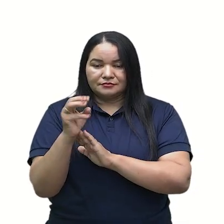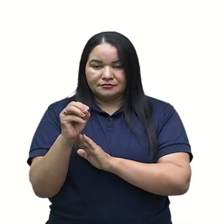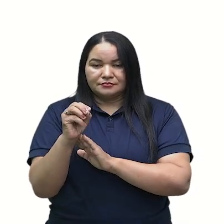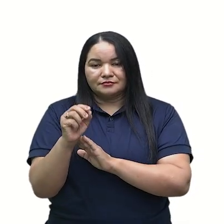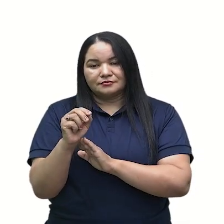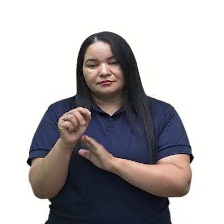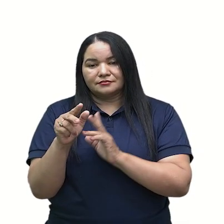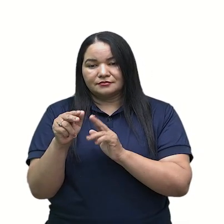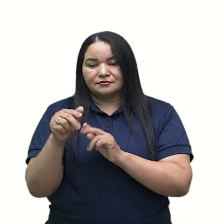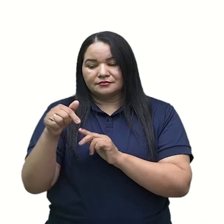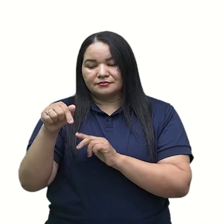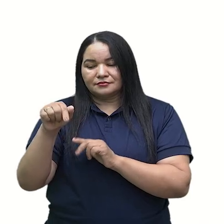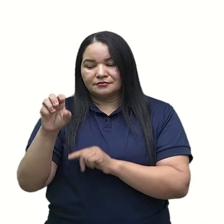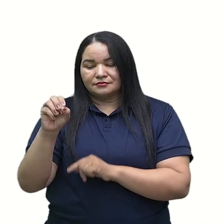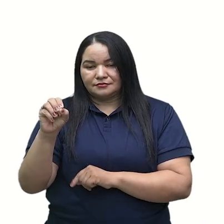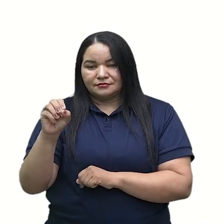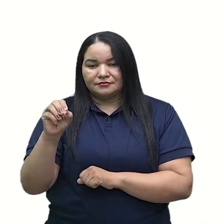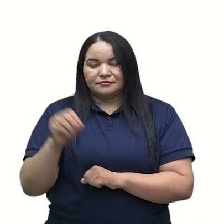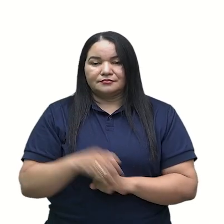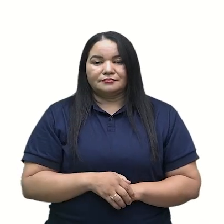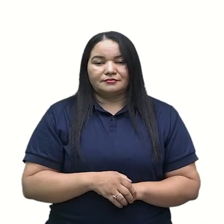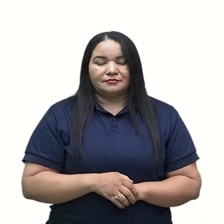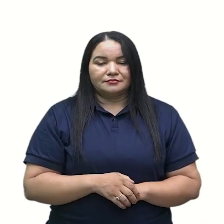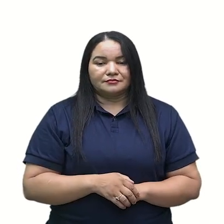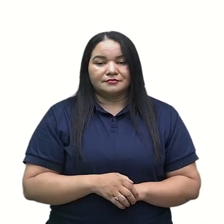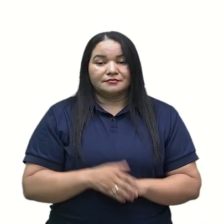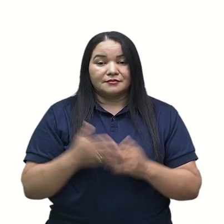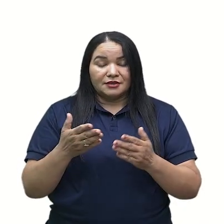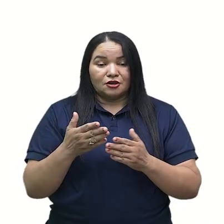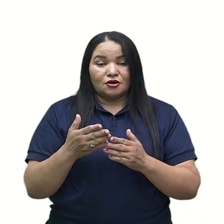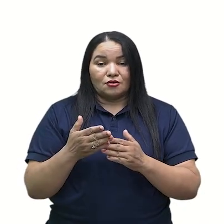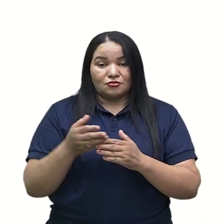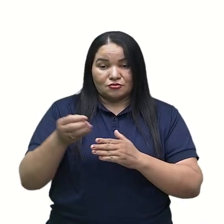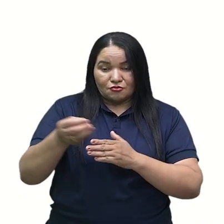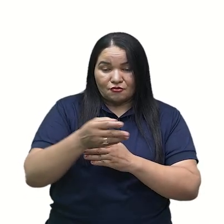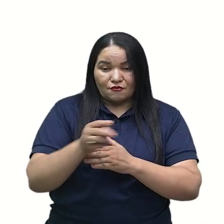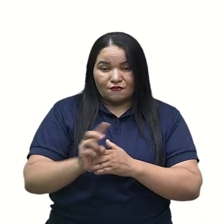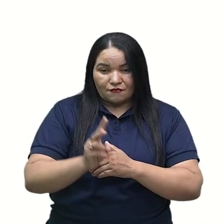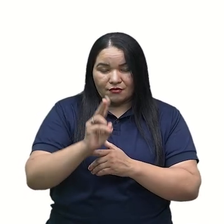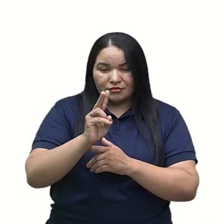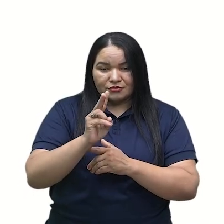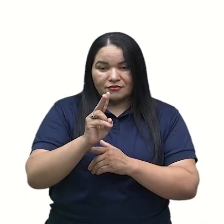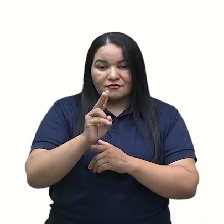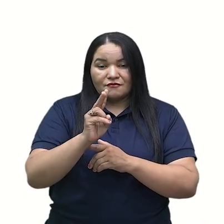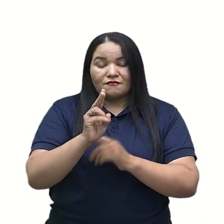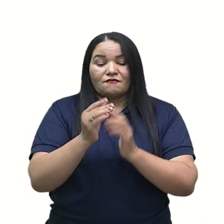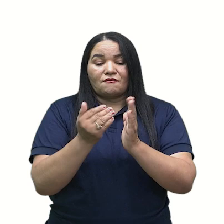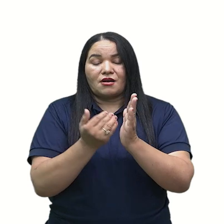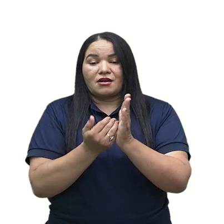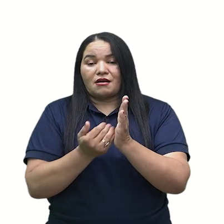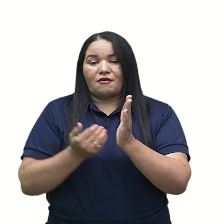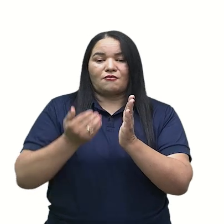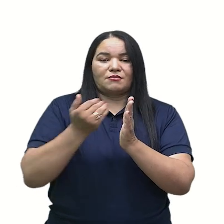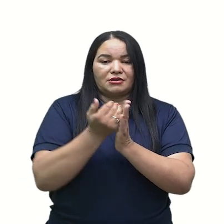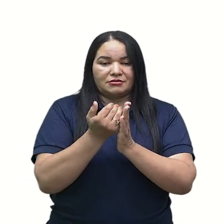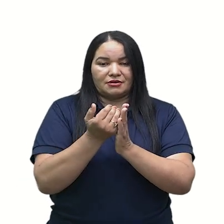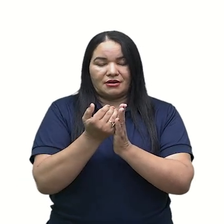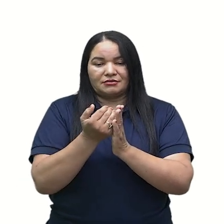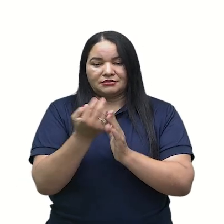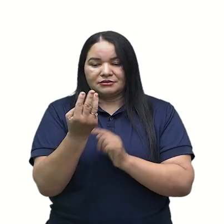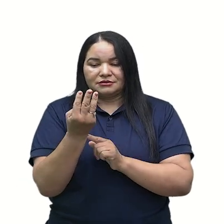a 70. Agora, desse novo valor, a gente vai aumentar 30%.